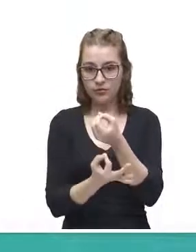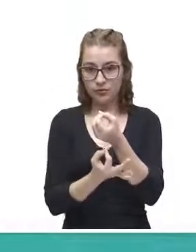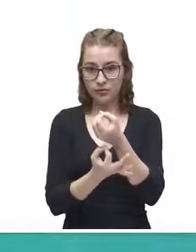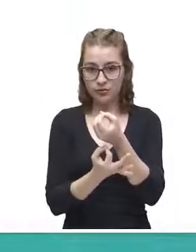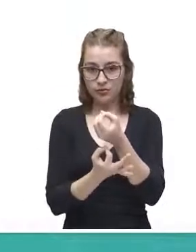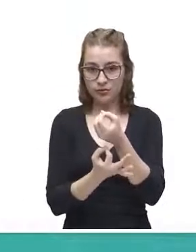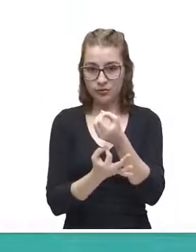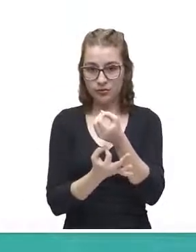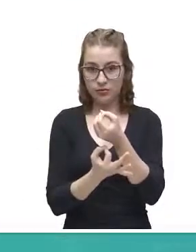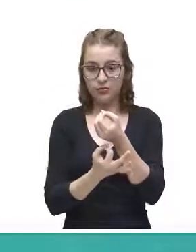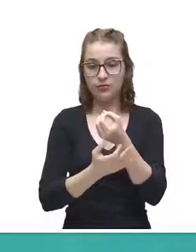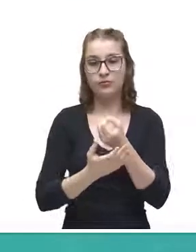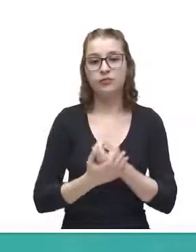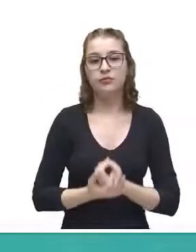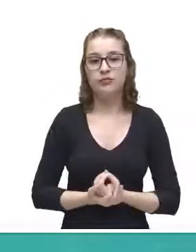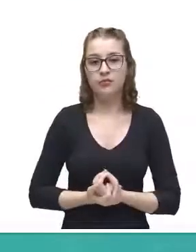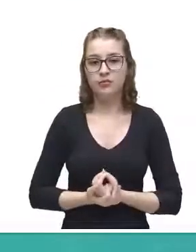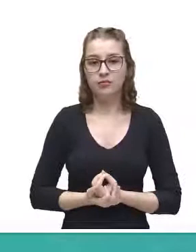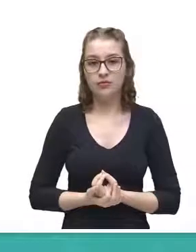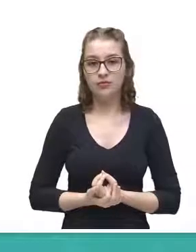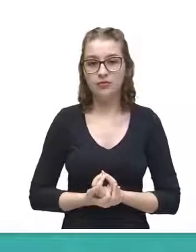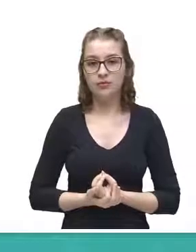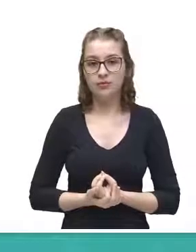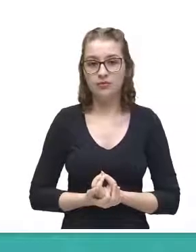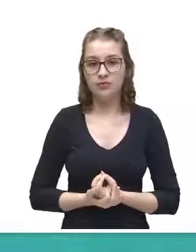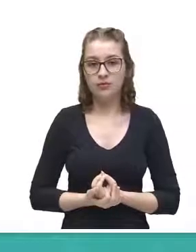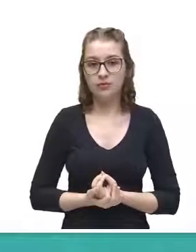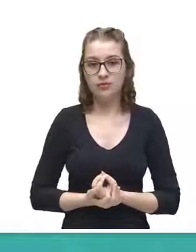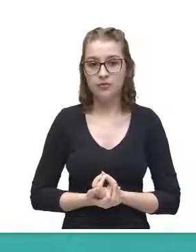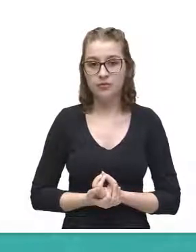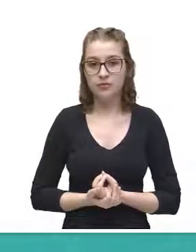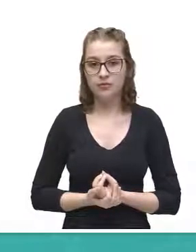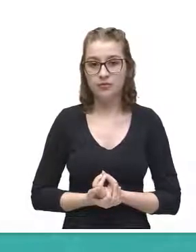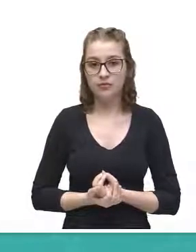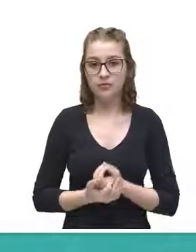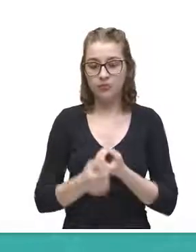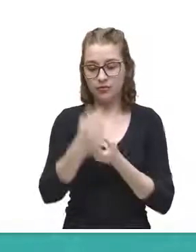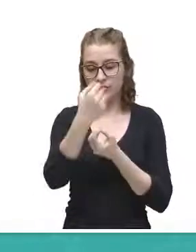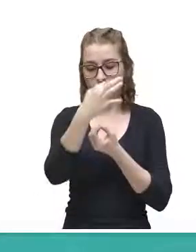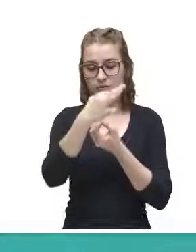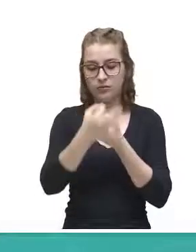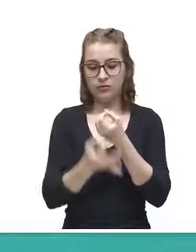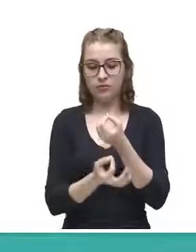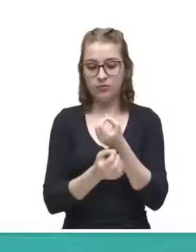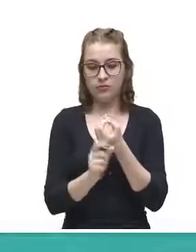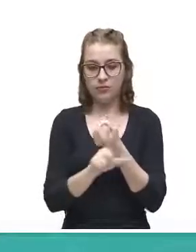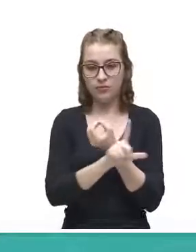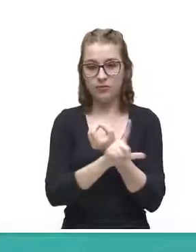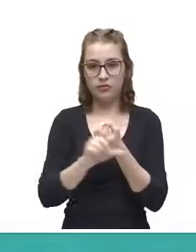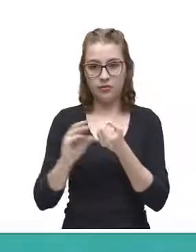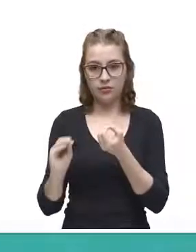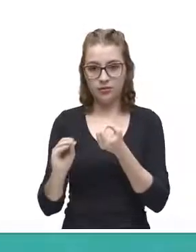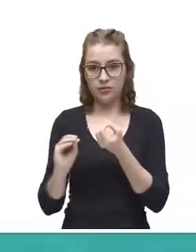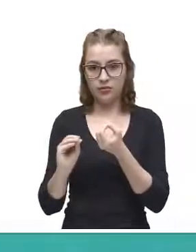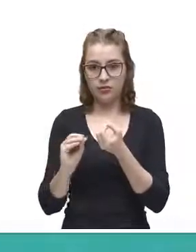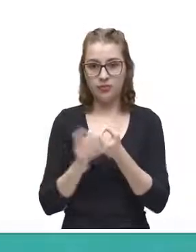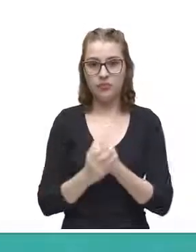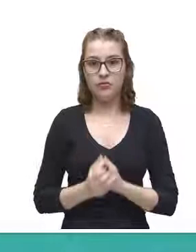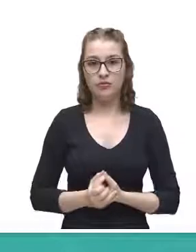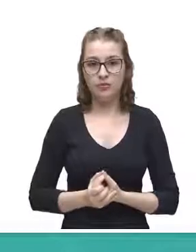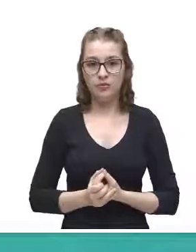meridiano de Greenwich, a partir daqui do hemisfério leste e do hemisfério oeste, nós temos o meridiano